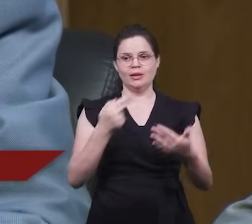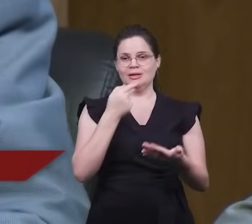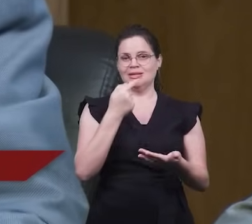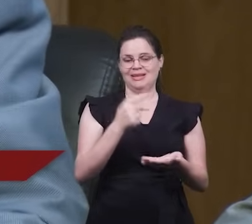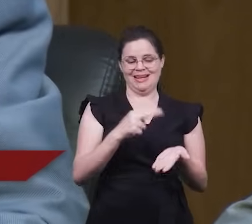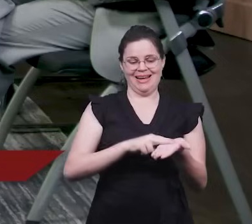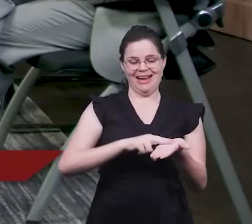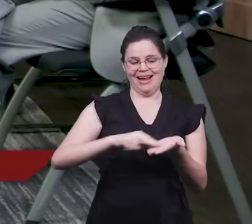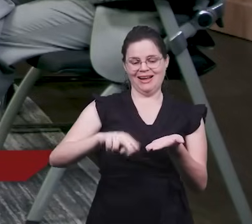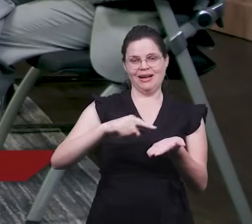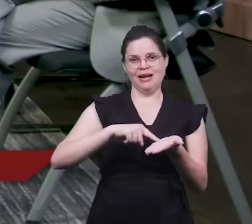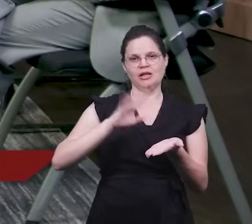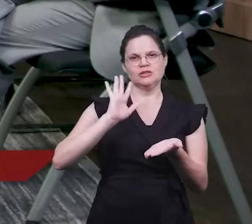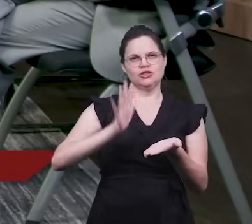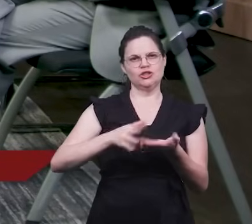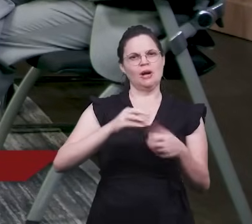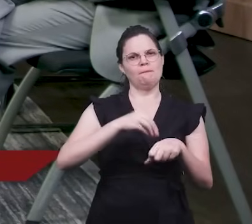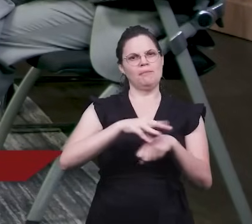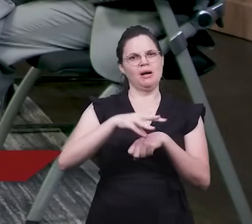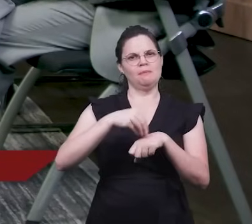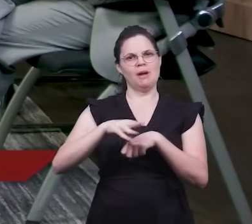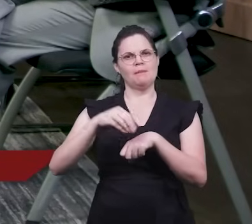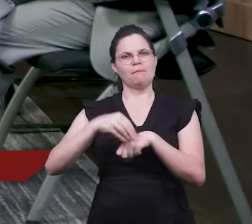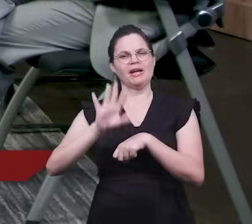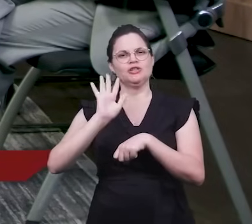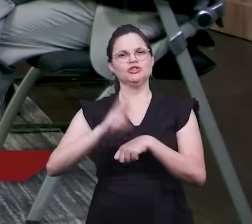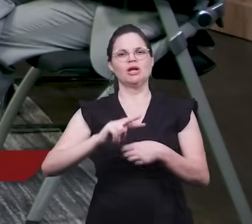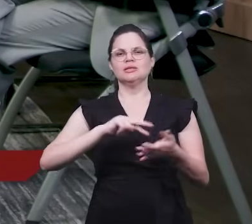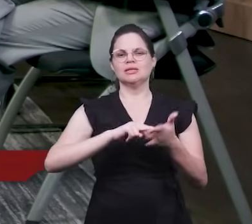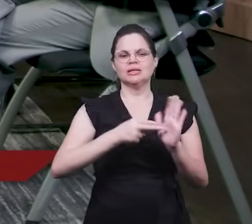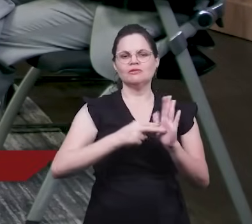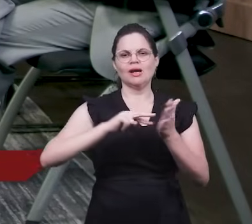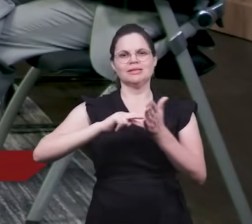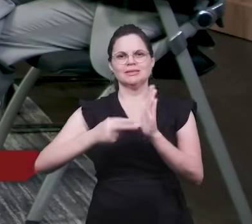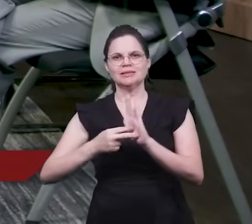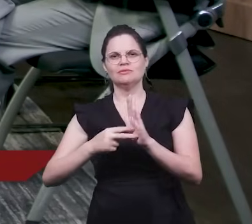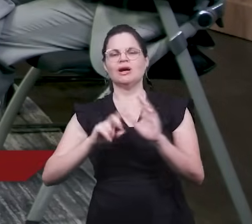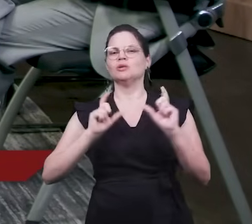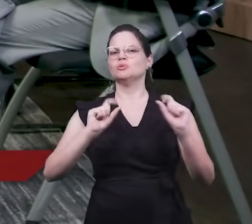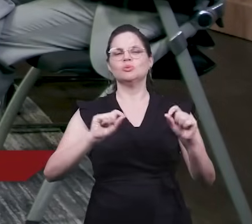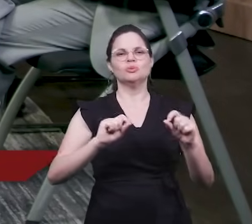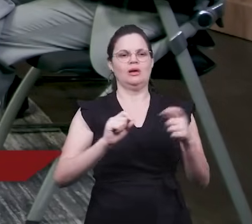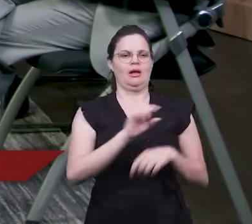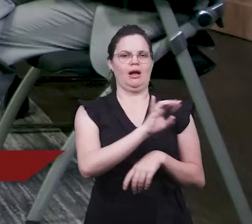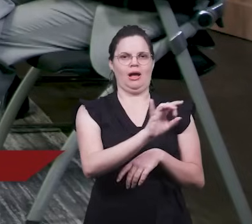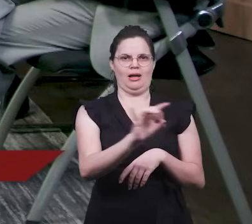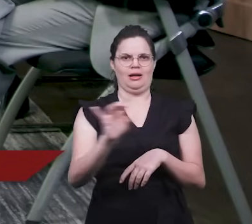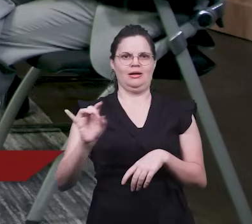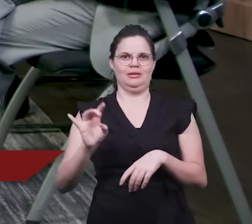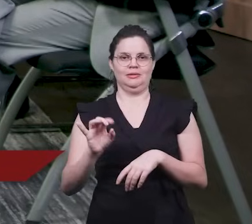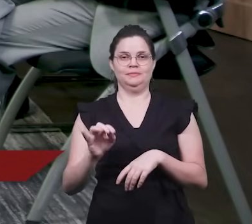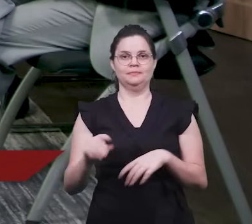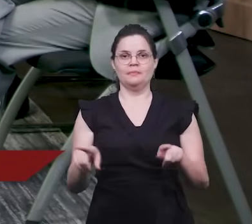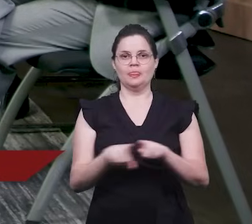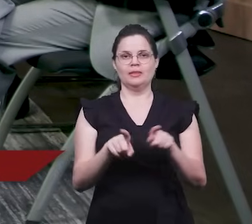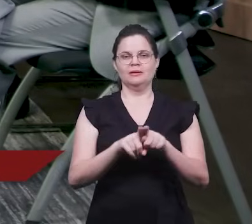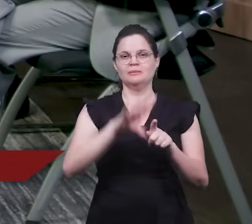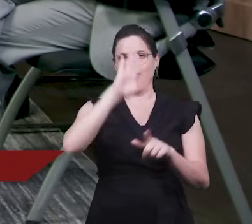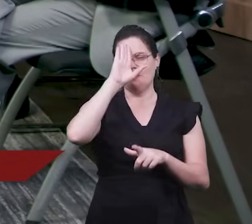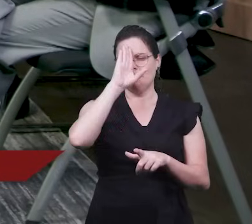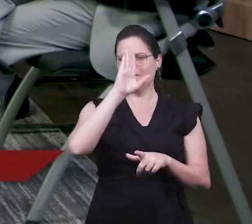já foram mencionadas várias vezes, o sentido delas, o significado delas e a grande